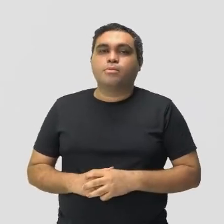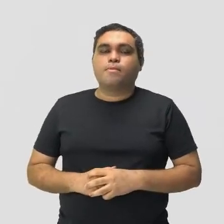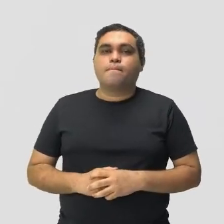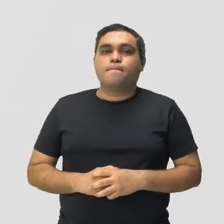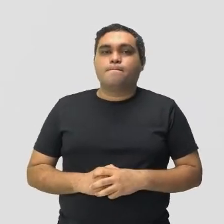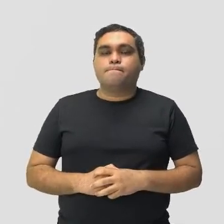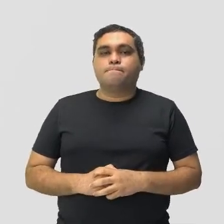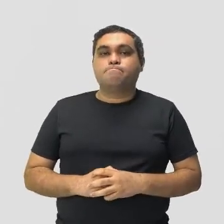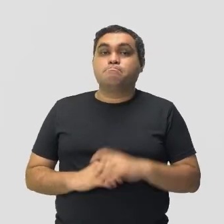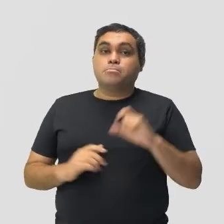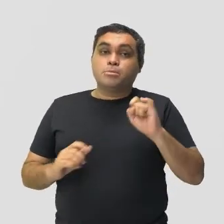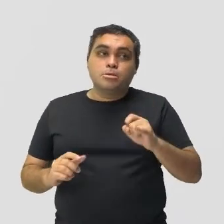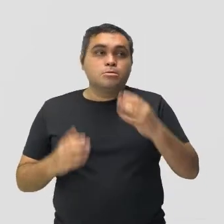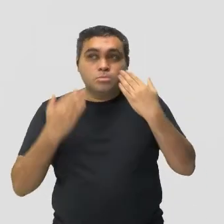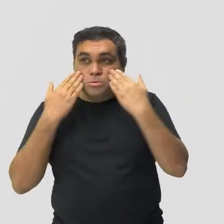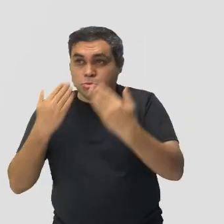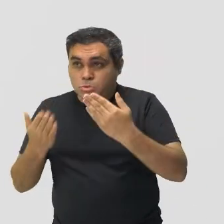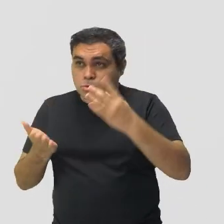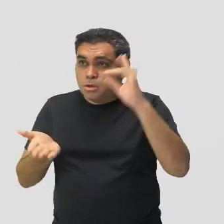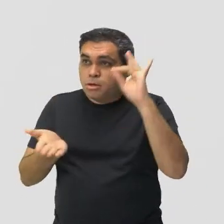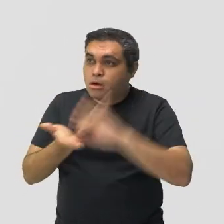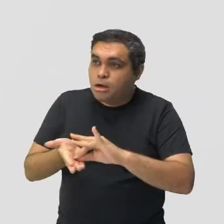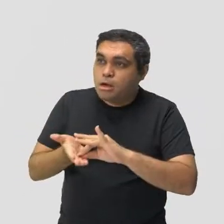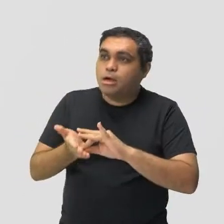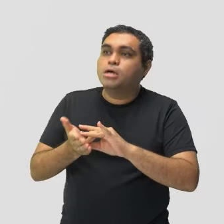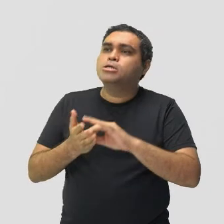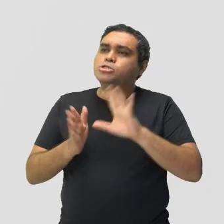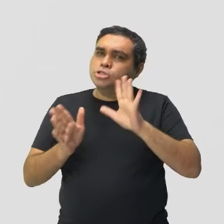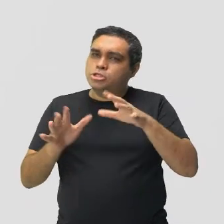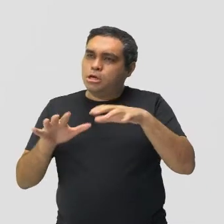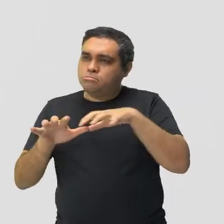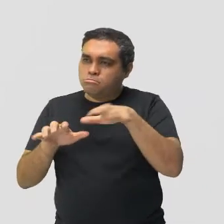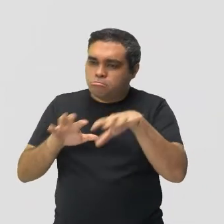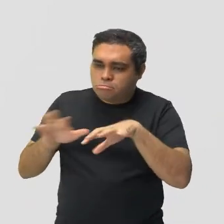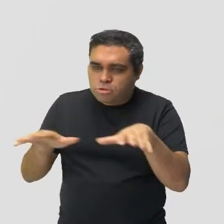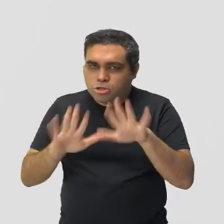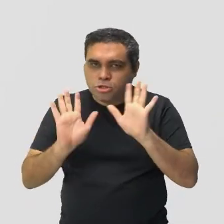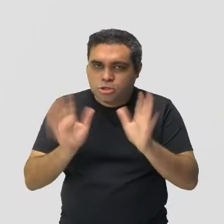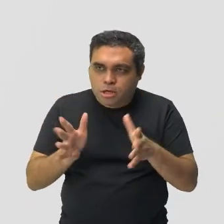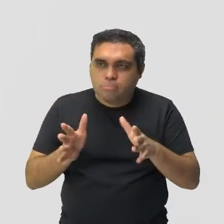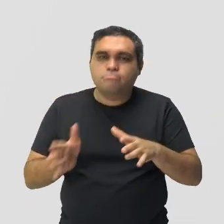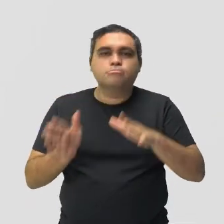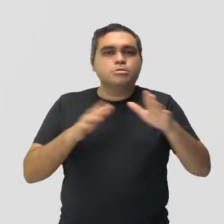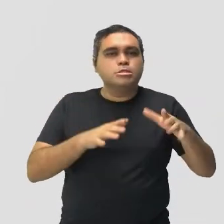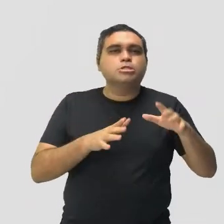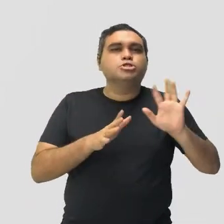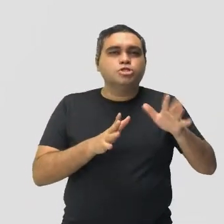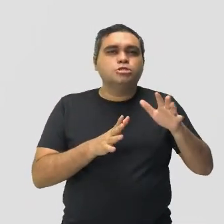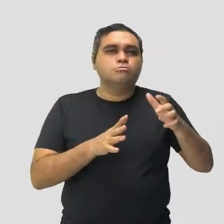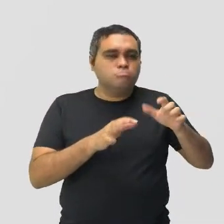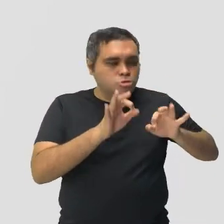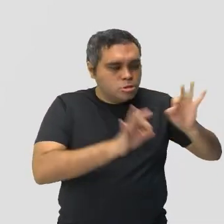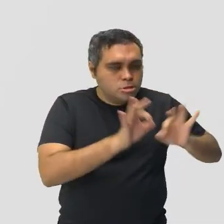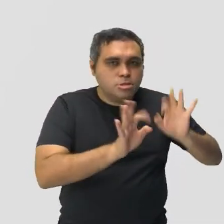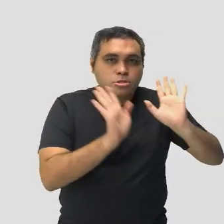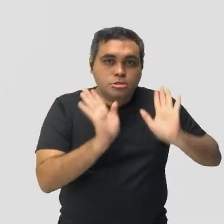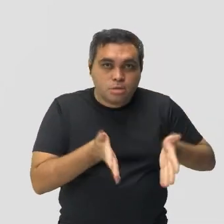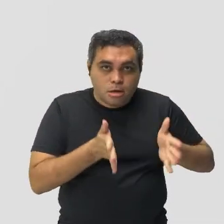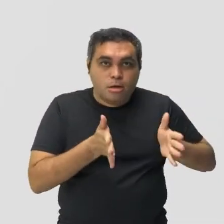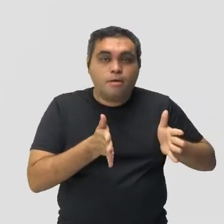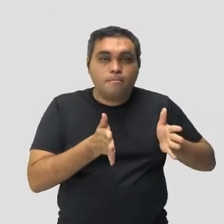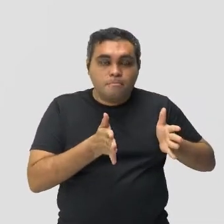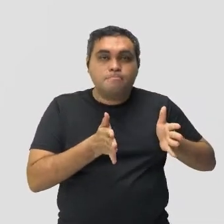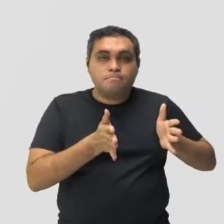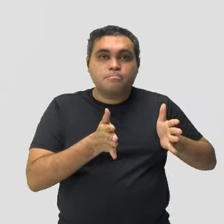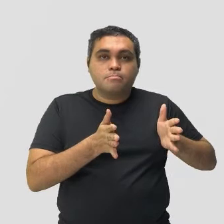Então, se é evidente, se foi dividido, se partimos do simples para o complexo, se